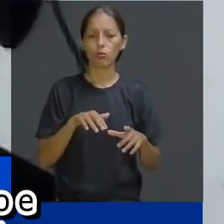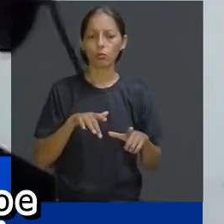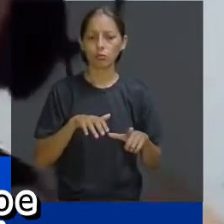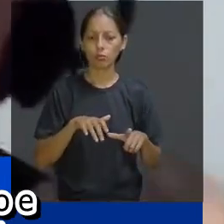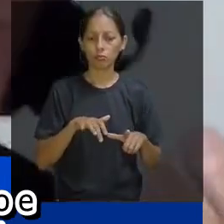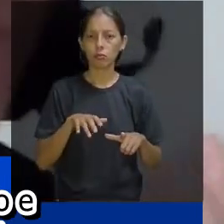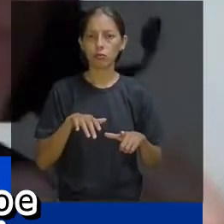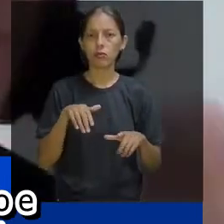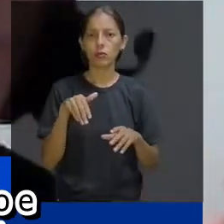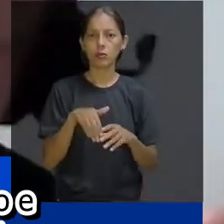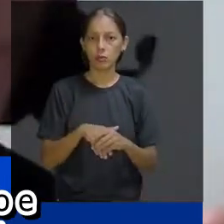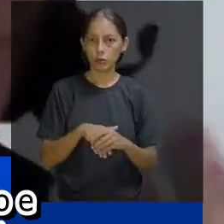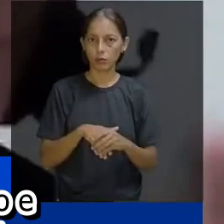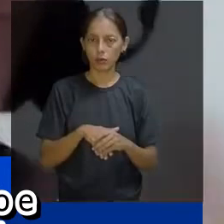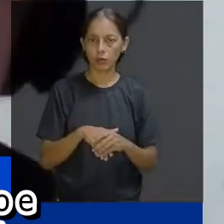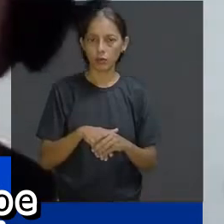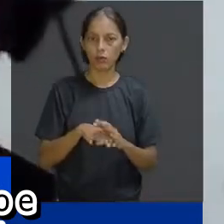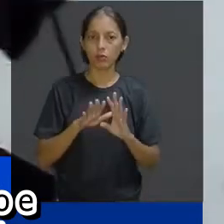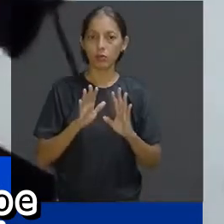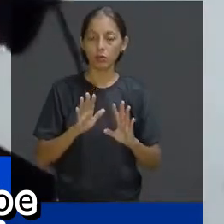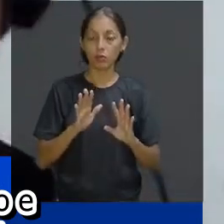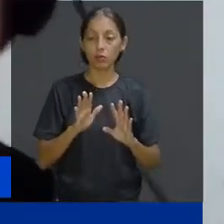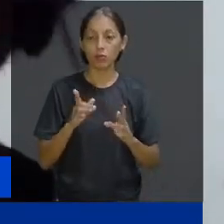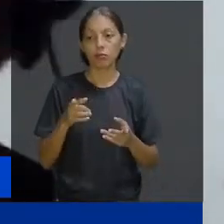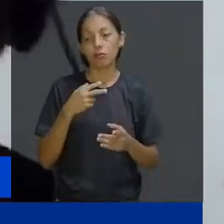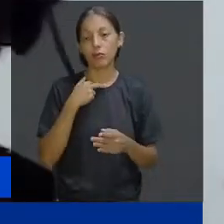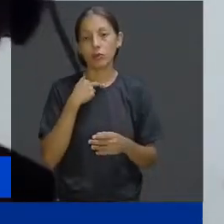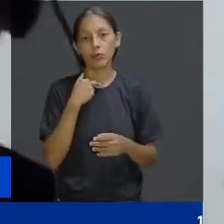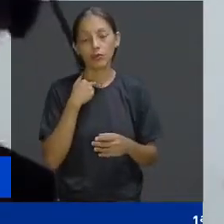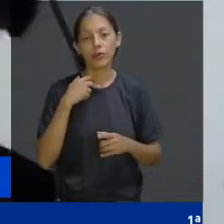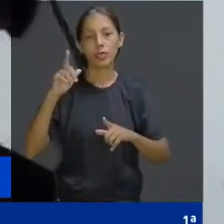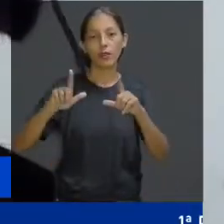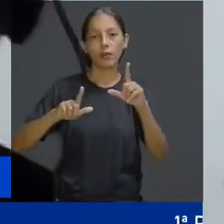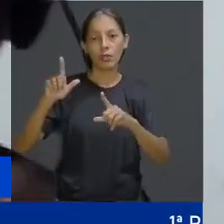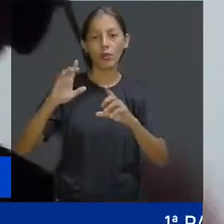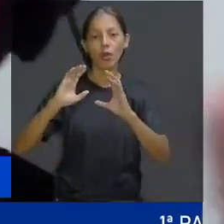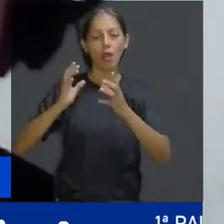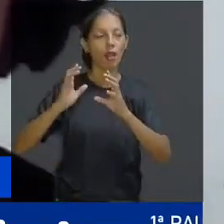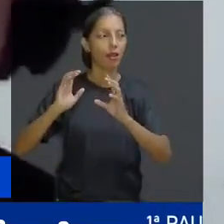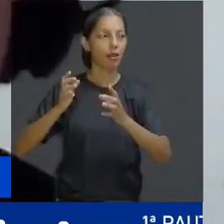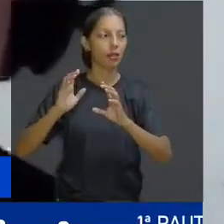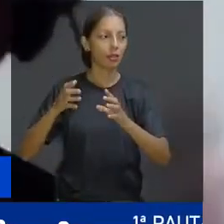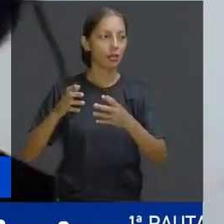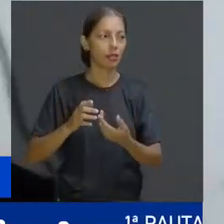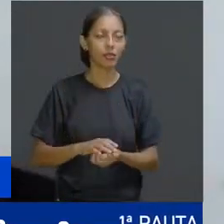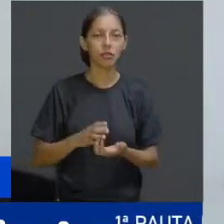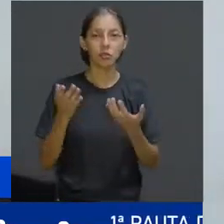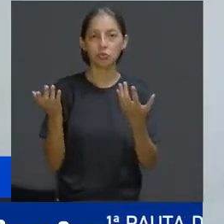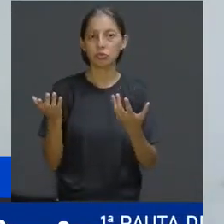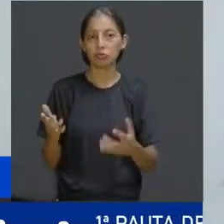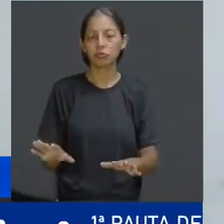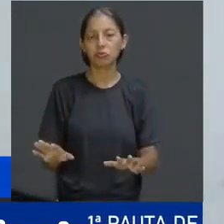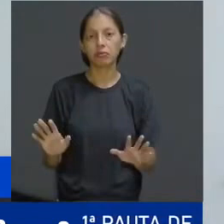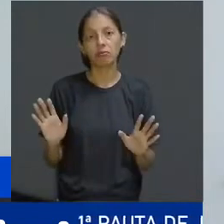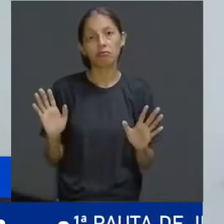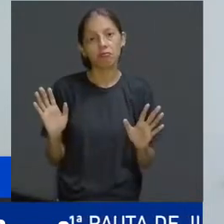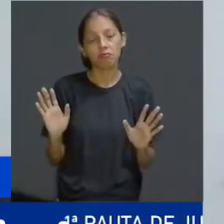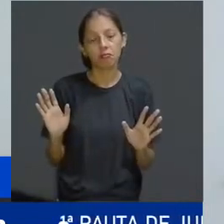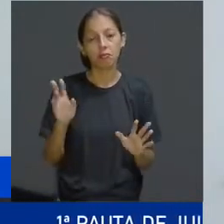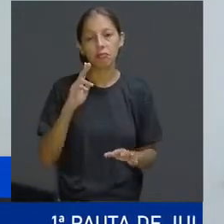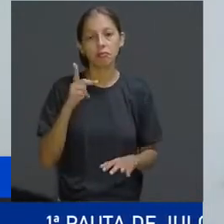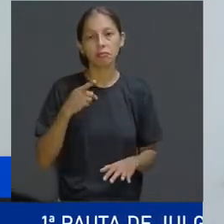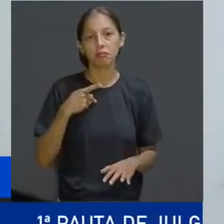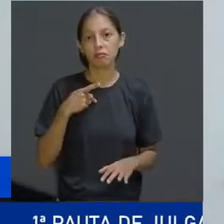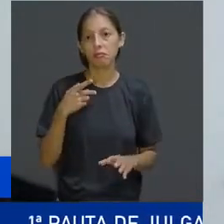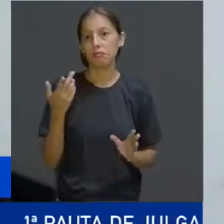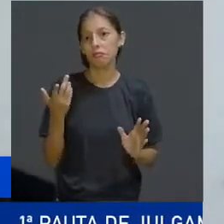foi privado e abriu mão do seu tempo de televisão e de rádio. Ele não participou de programas. Ele trabalhou com a base eleitoral já constituída há um bom